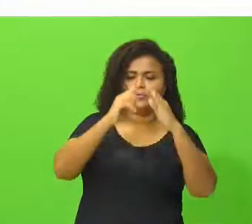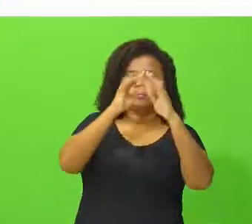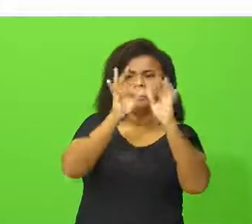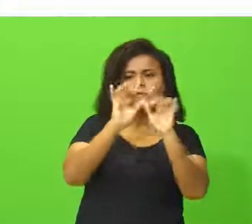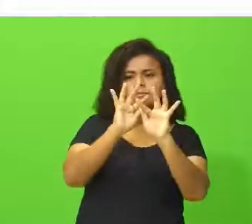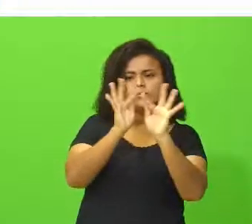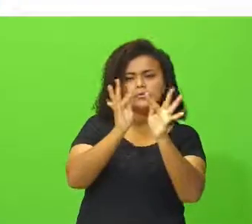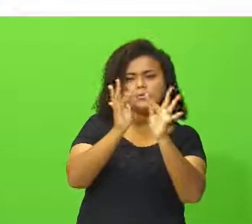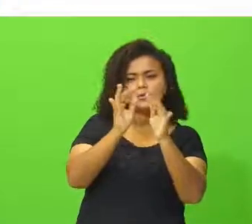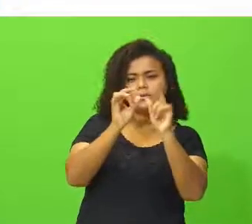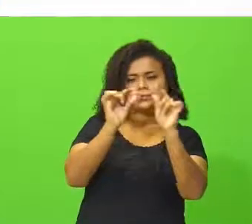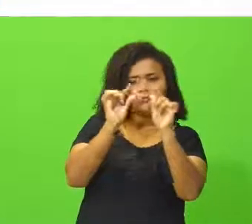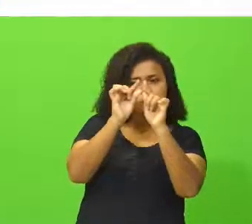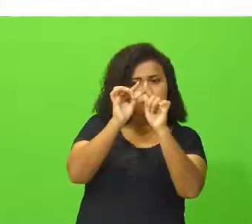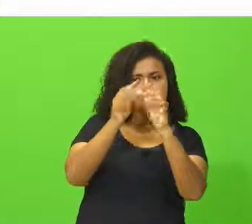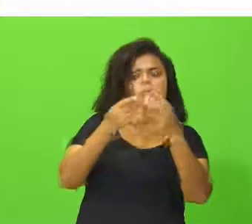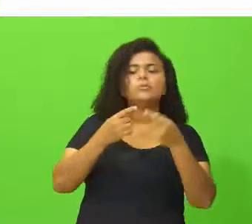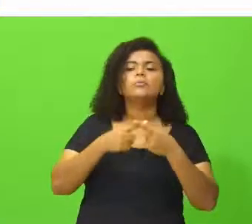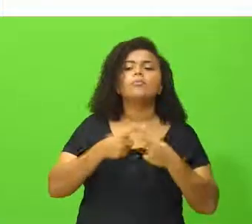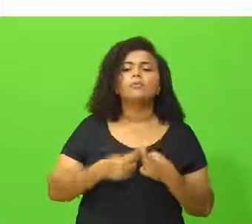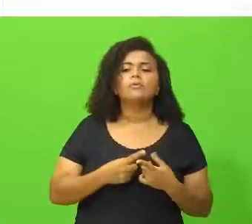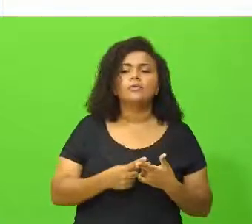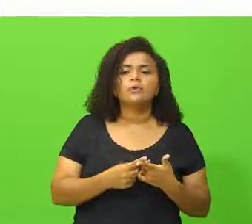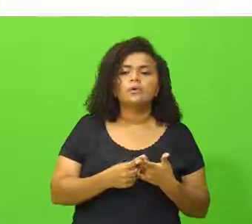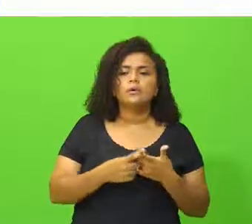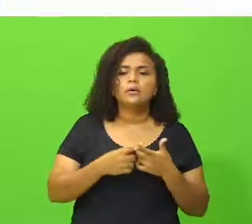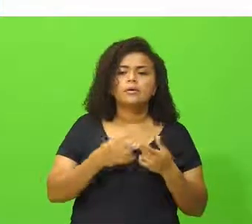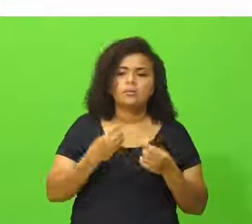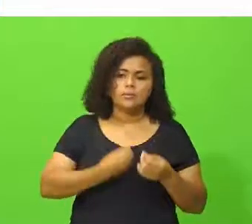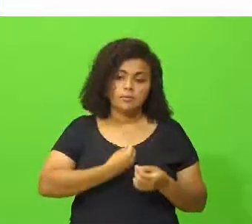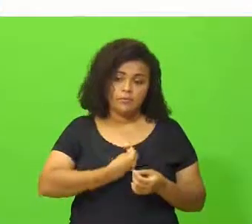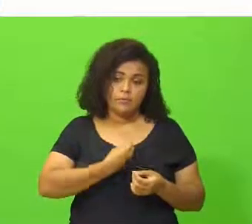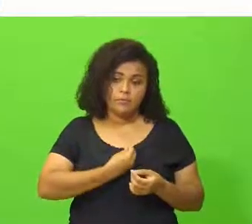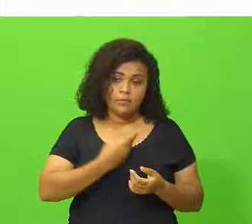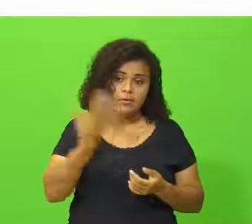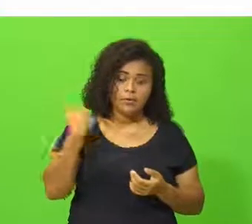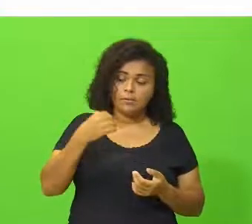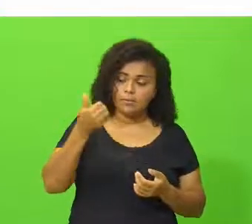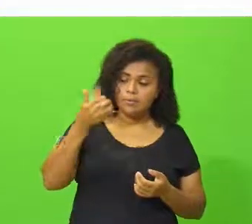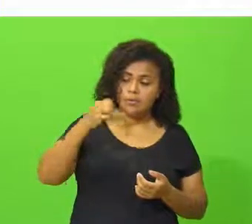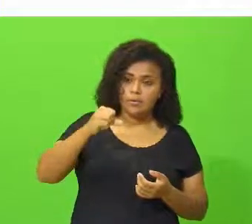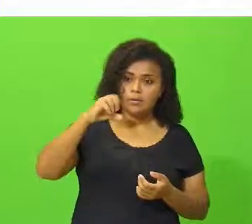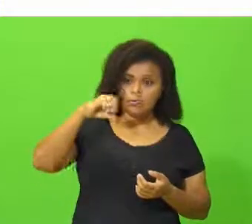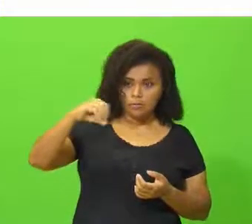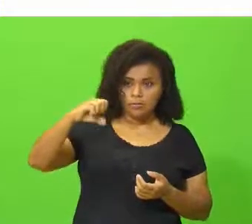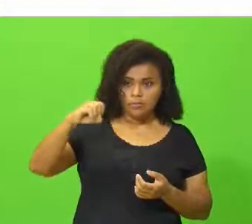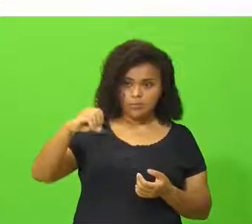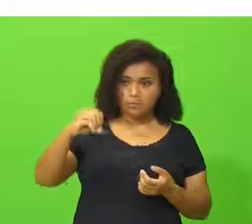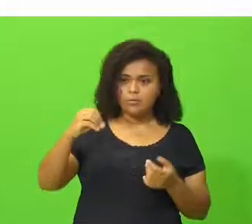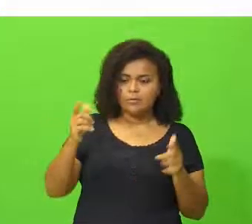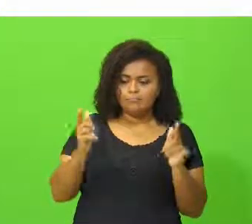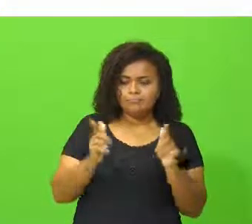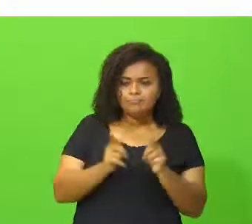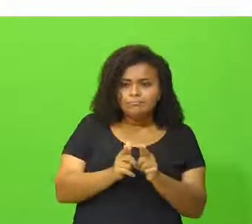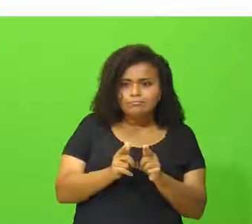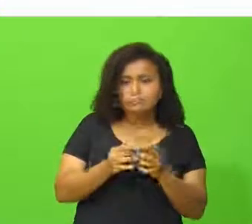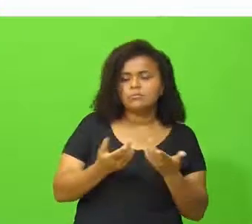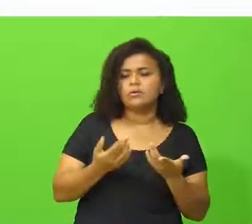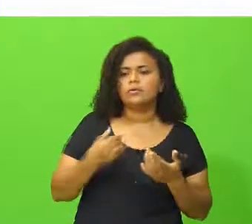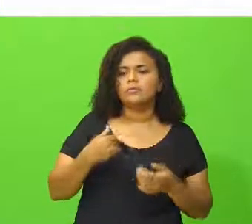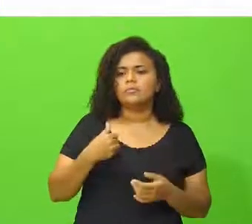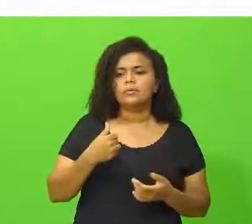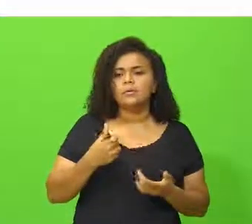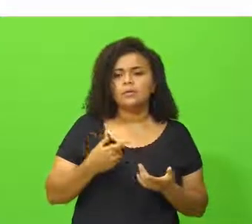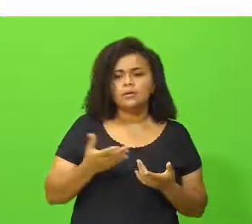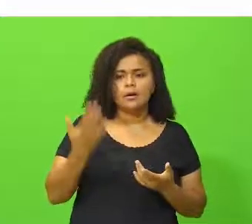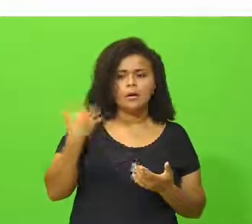é, portanto, bem estreito. Significa dizer que a expectativa de vida no Brasil em 1980 não era elevada. E o número de